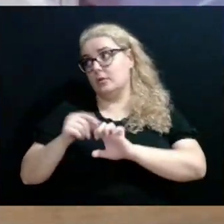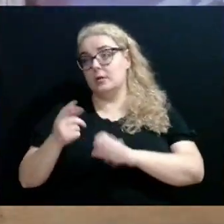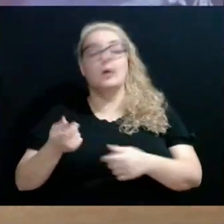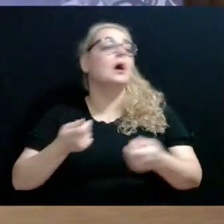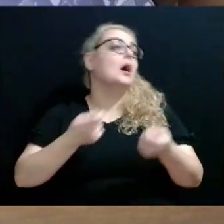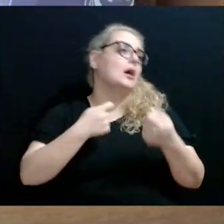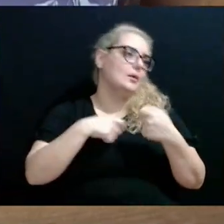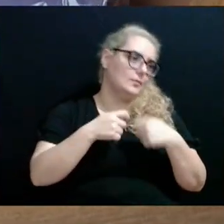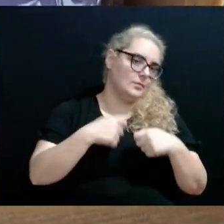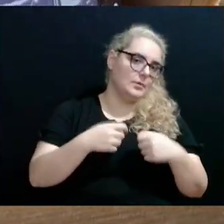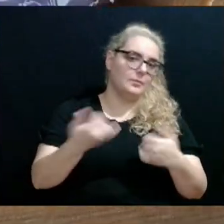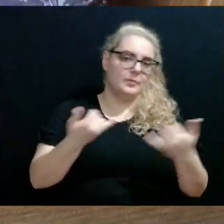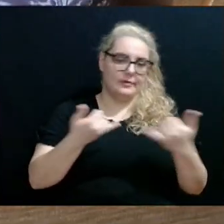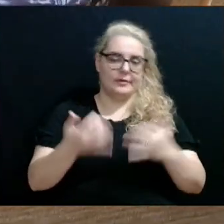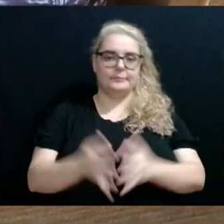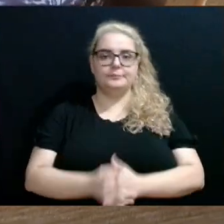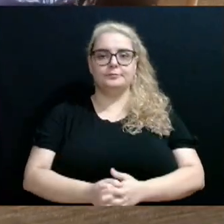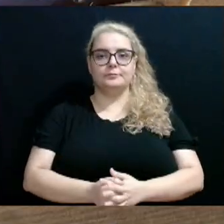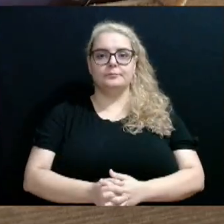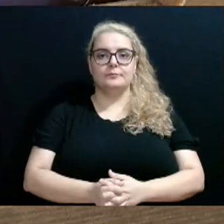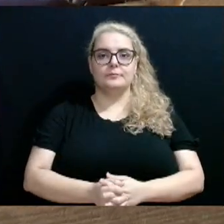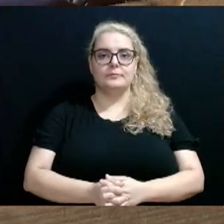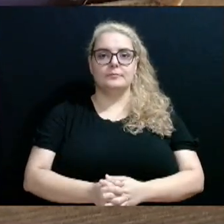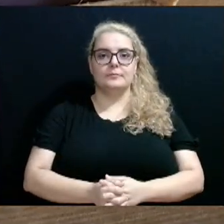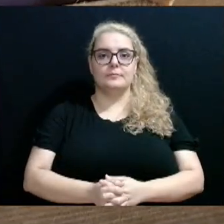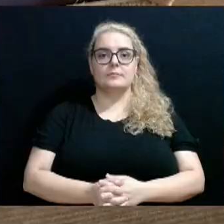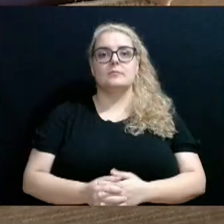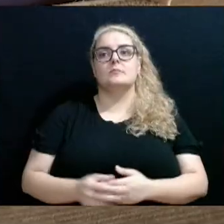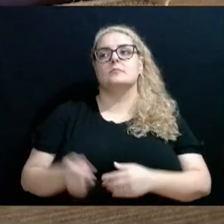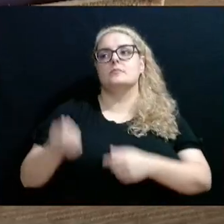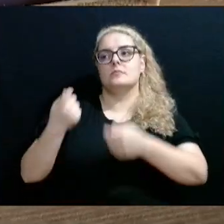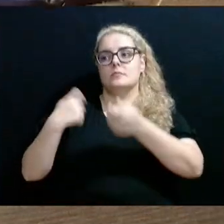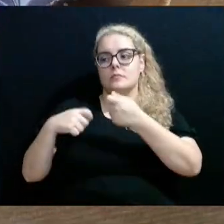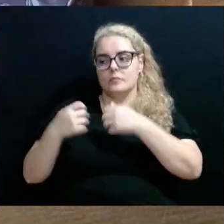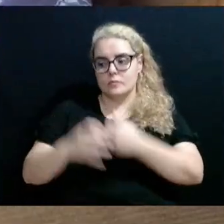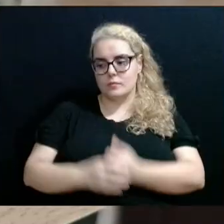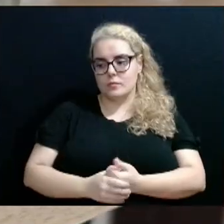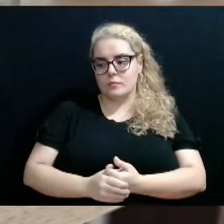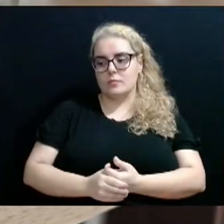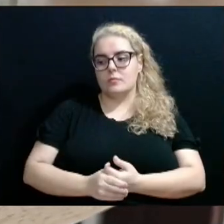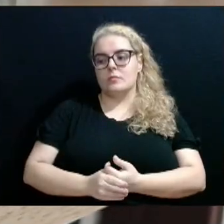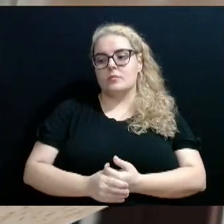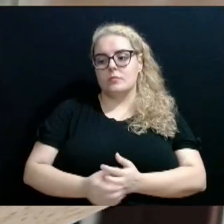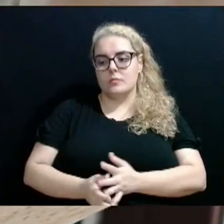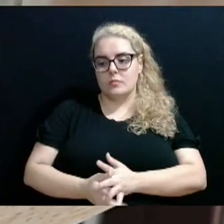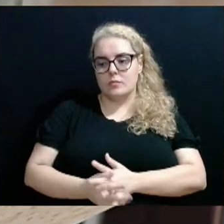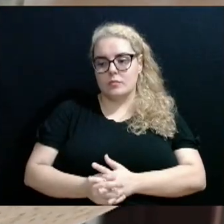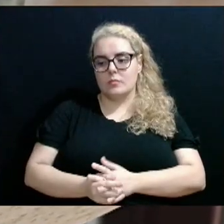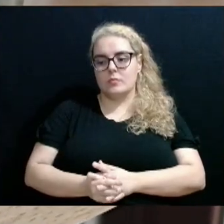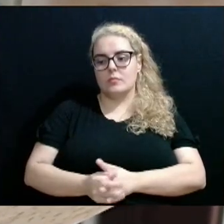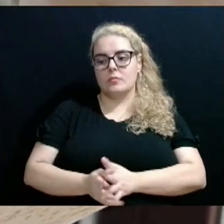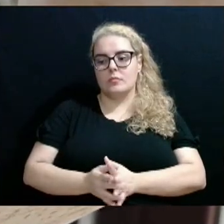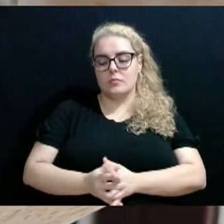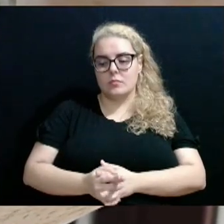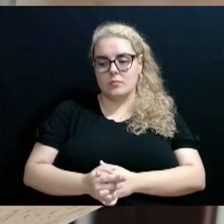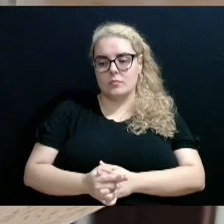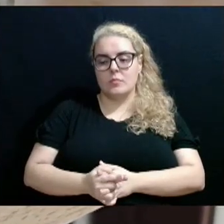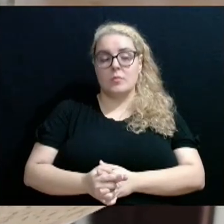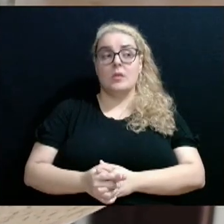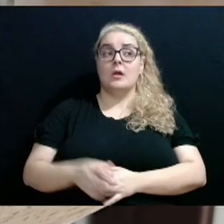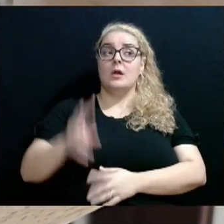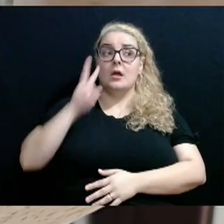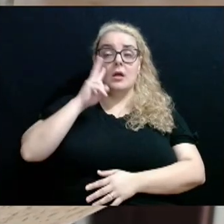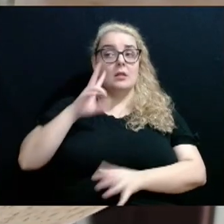administradora? Me conta. A administradora, ela vê o ambiente completo,